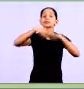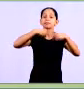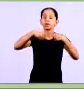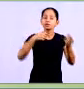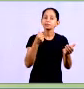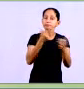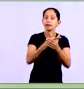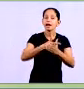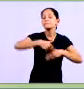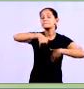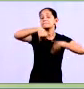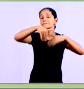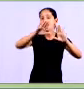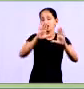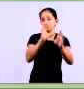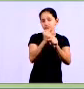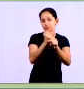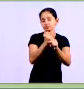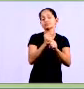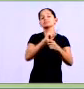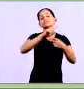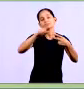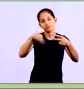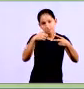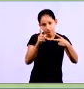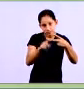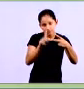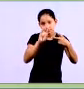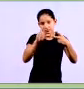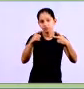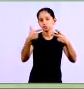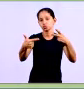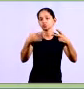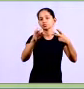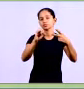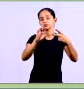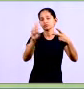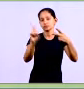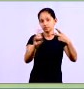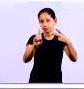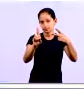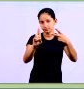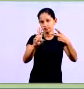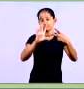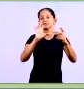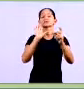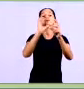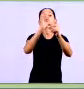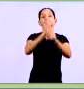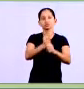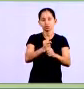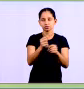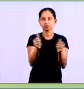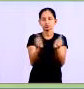caminho entre o fornecedor e a sua empresa, 200. Então,